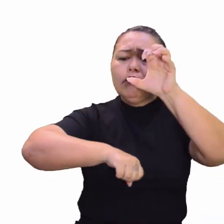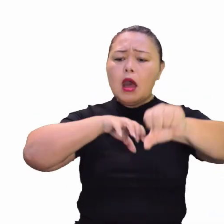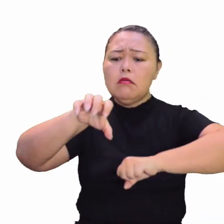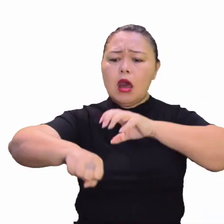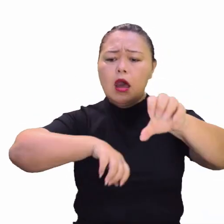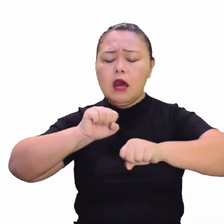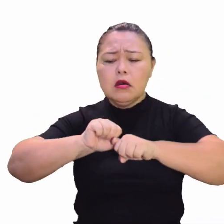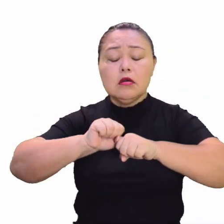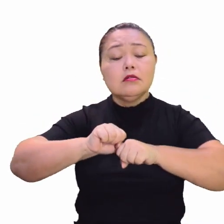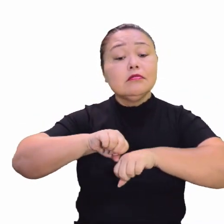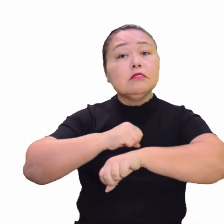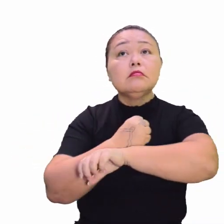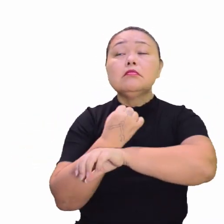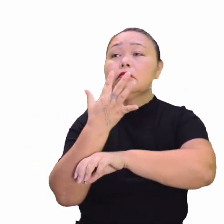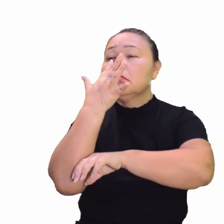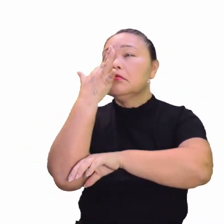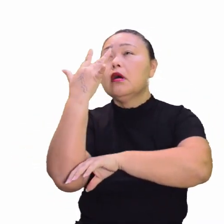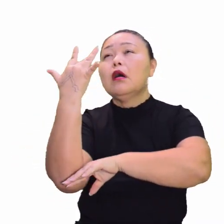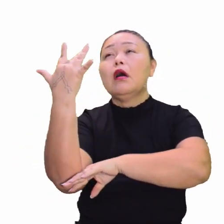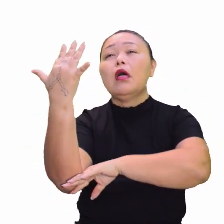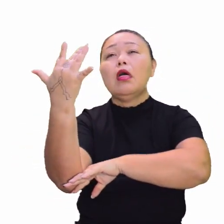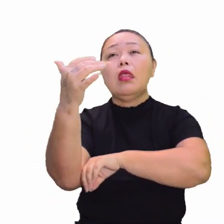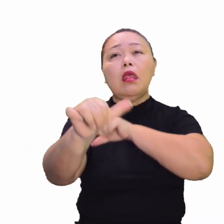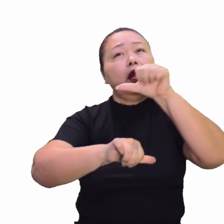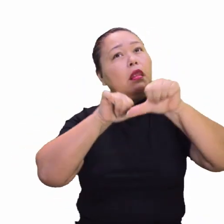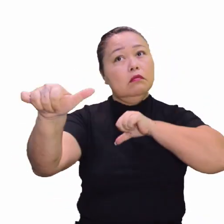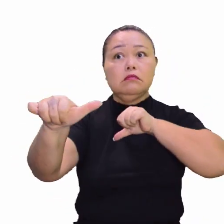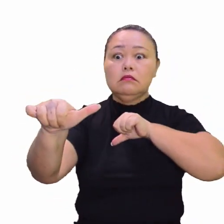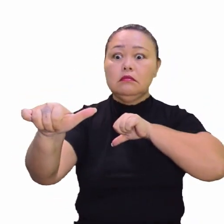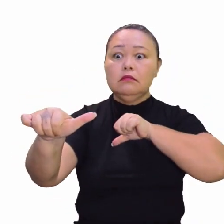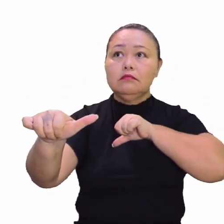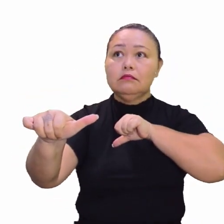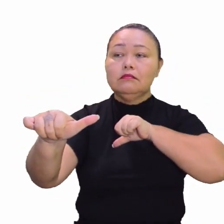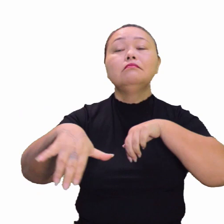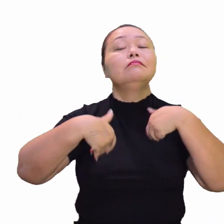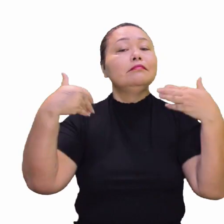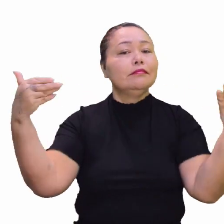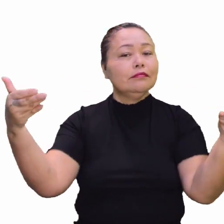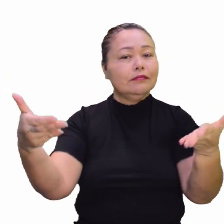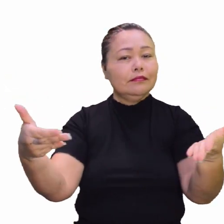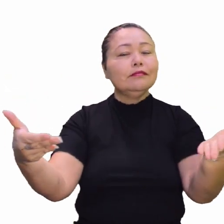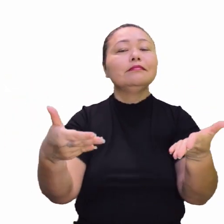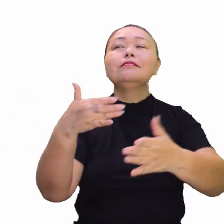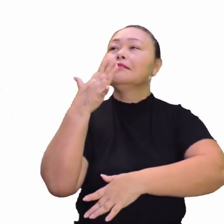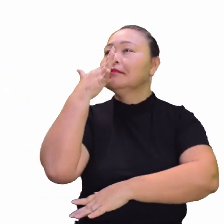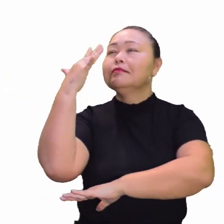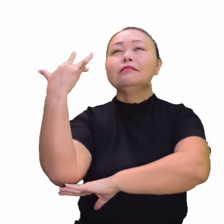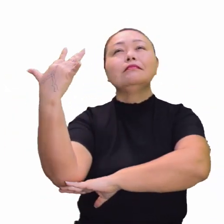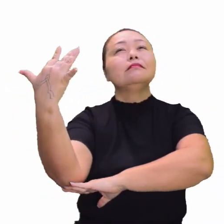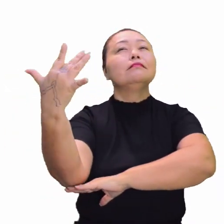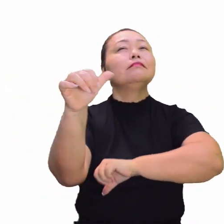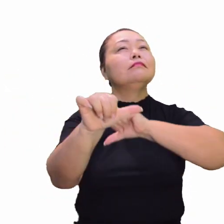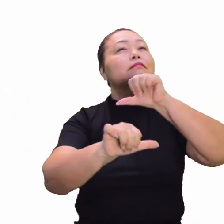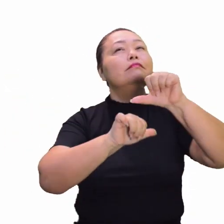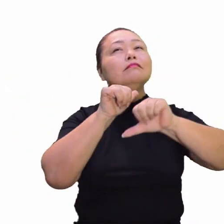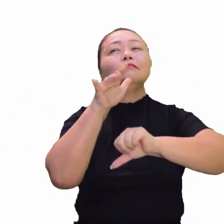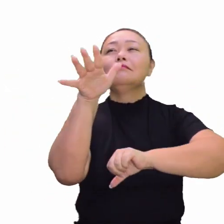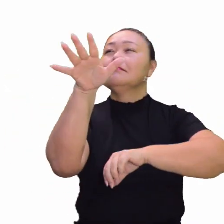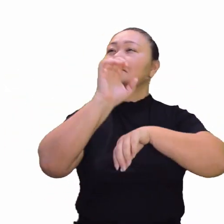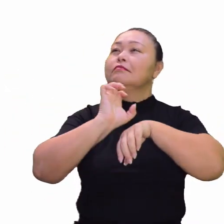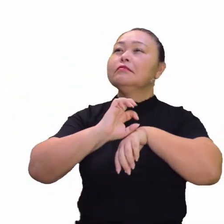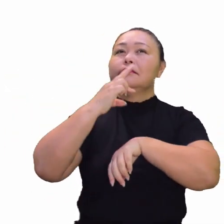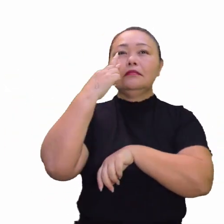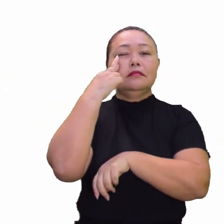colonização, essa paisagem foi sendo transformada. Então, hoje a gente tem uma paisagem transformada em boa parte do